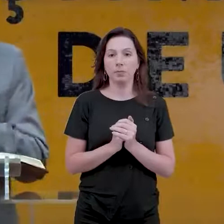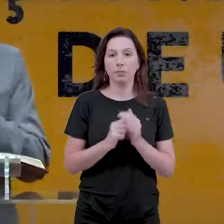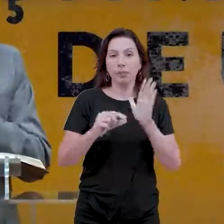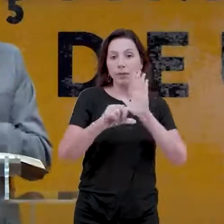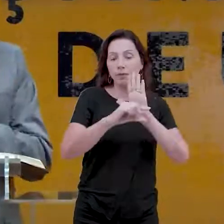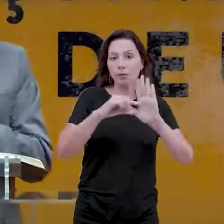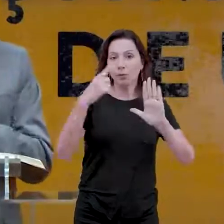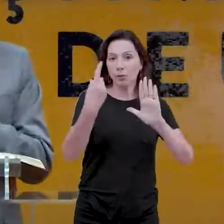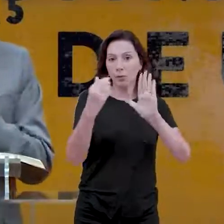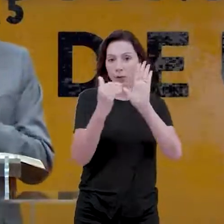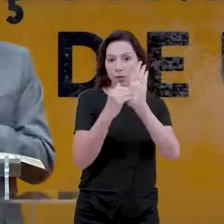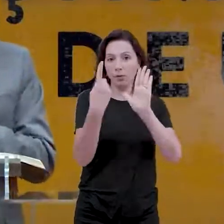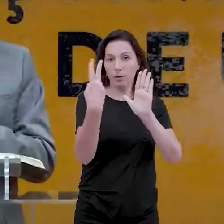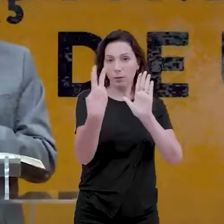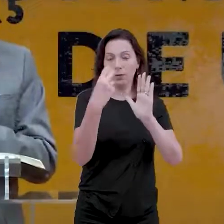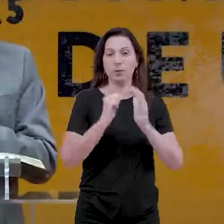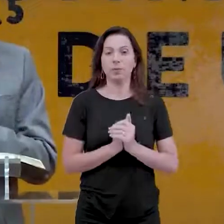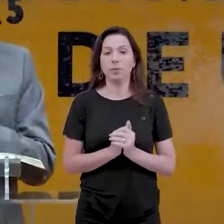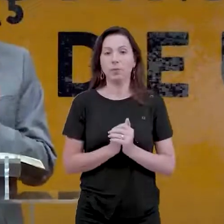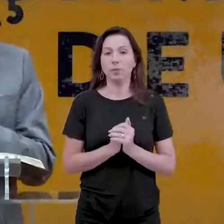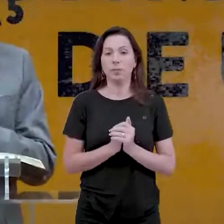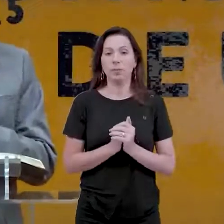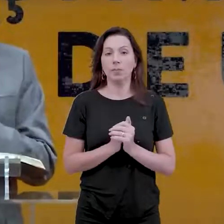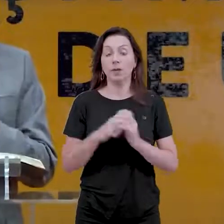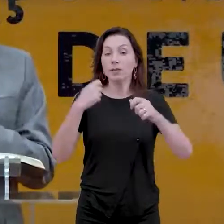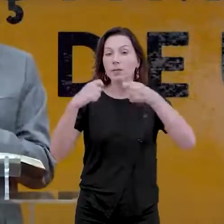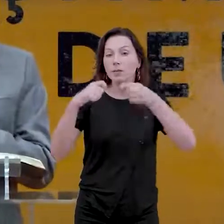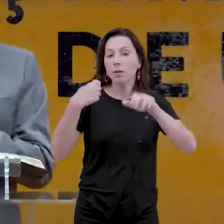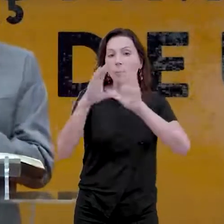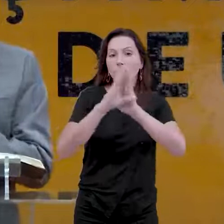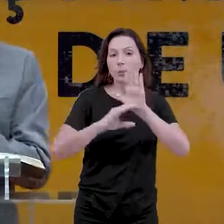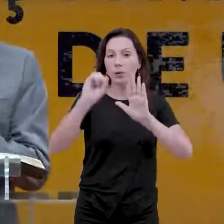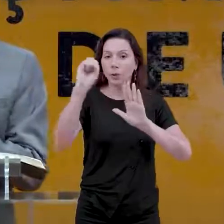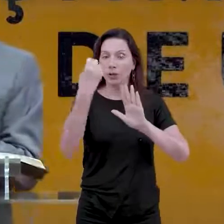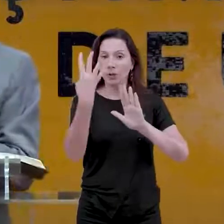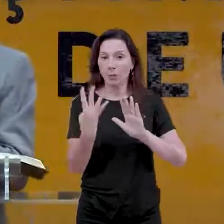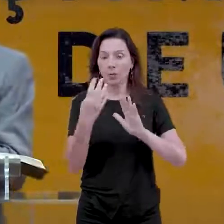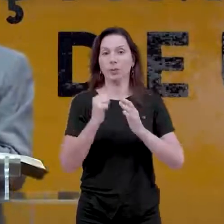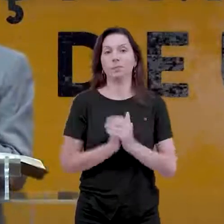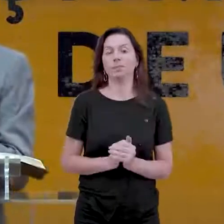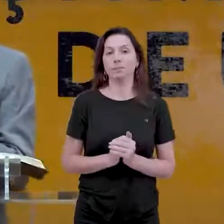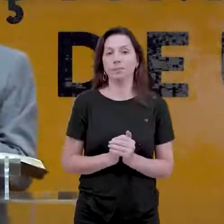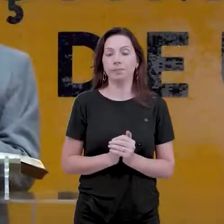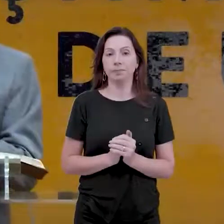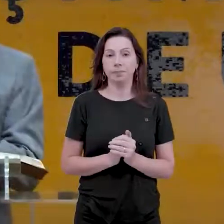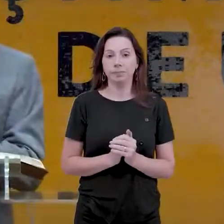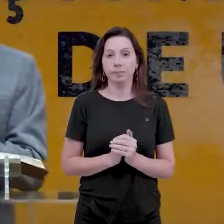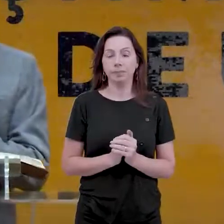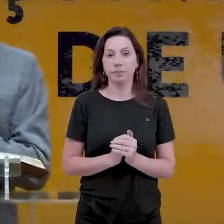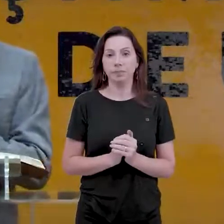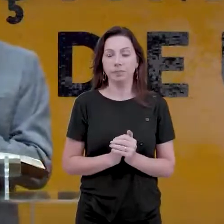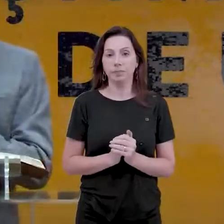Verso 1 ao verso 12, Salmo 84, lido o texto, mantenha a sua Bíblia aberta, por